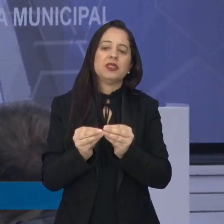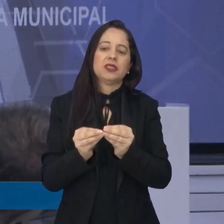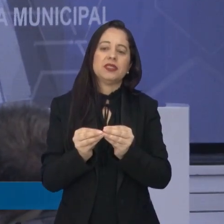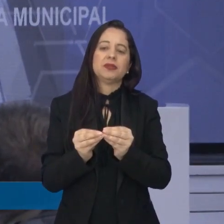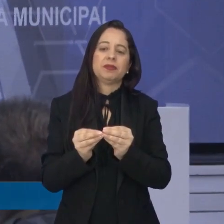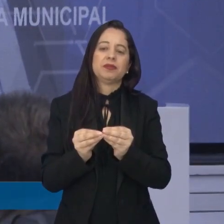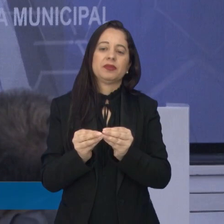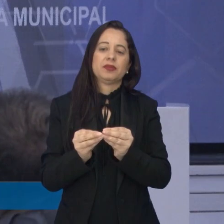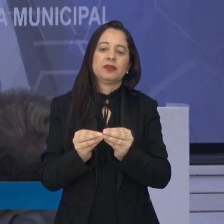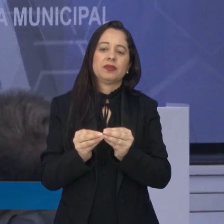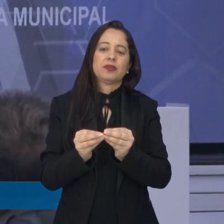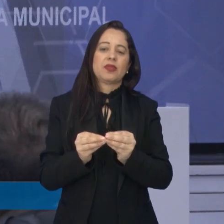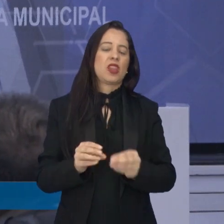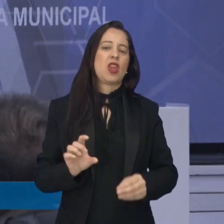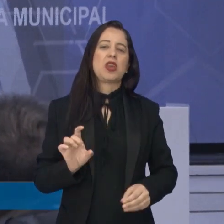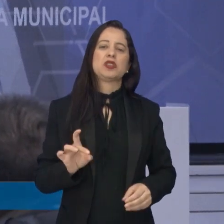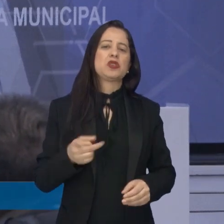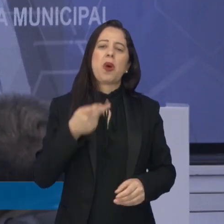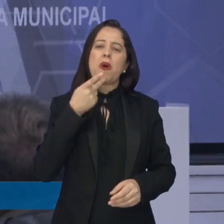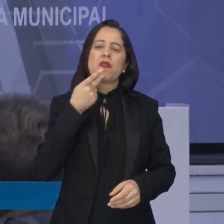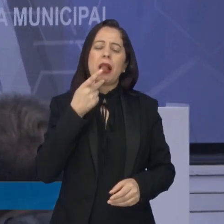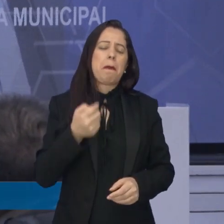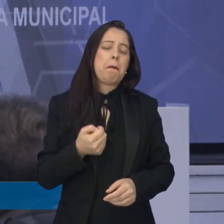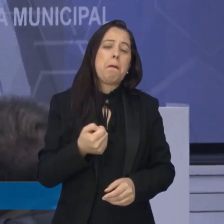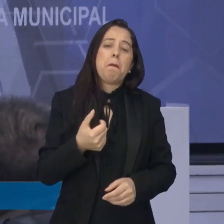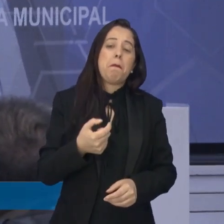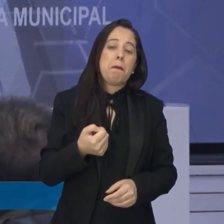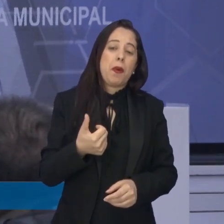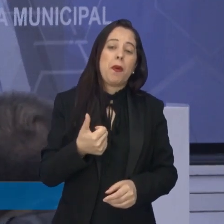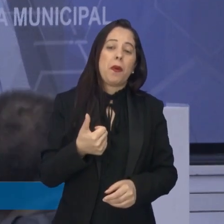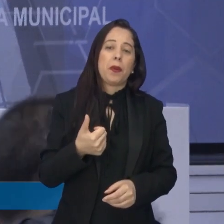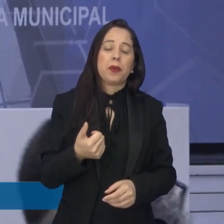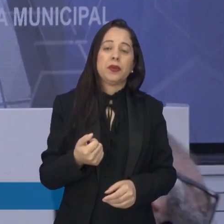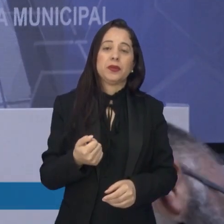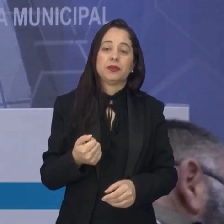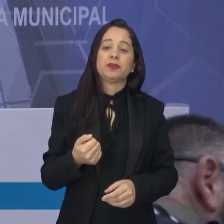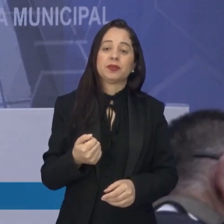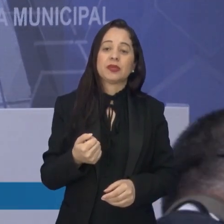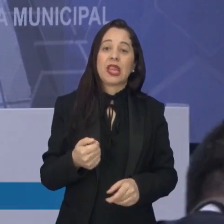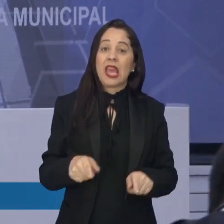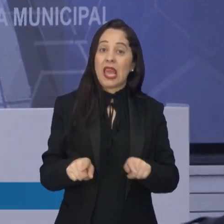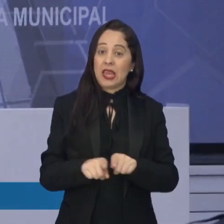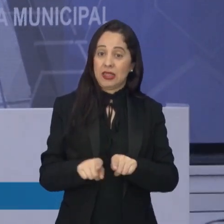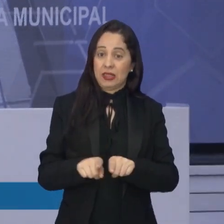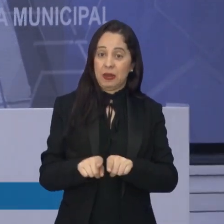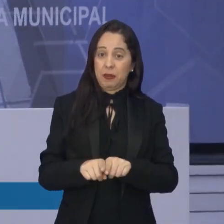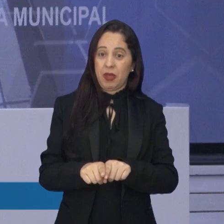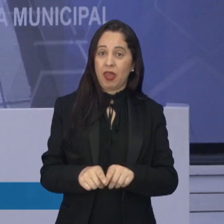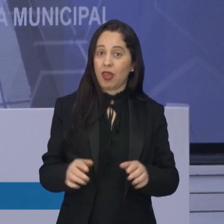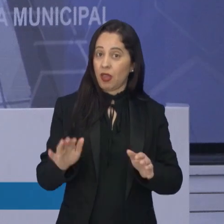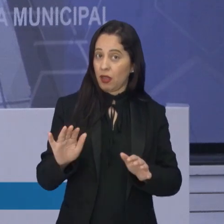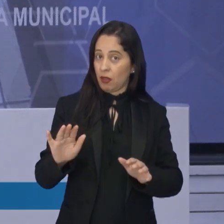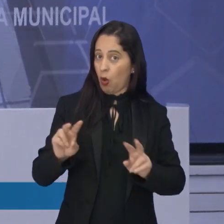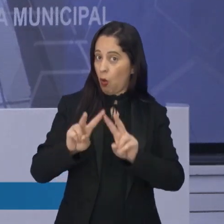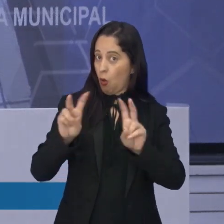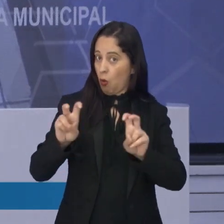uma breve digressão a respeito dos homenageados, mas também desta homenagem,